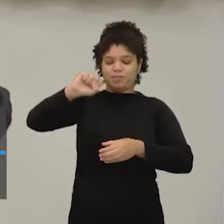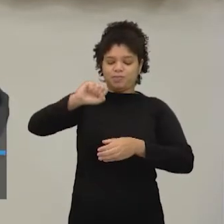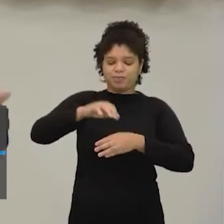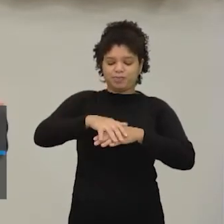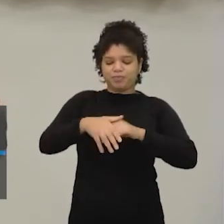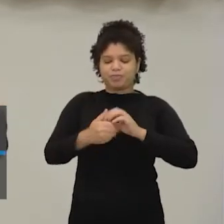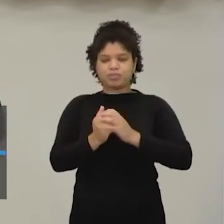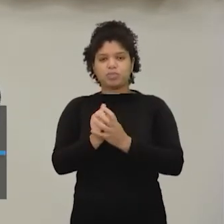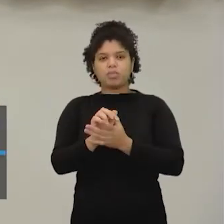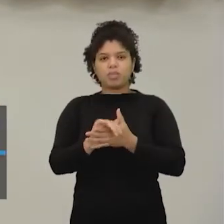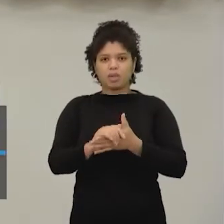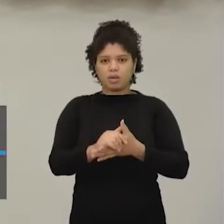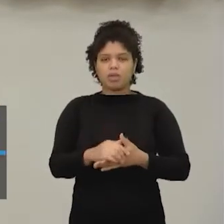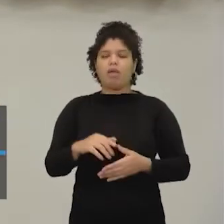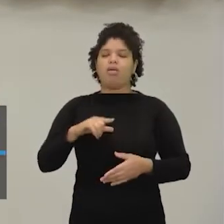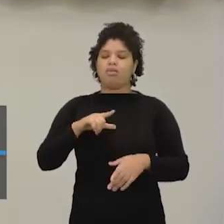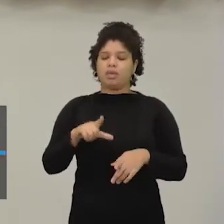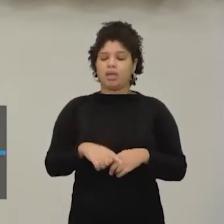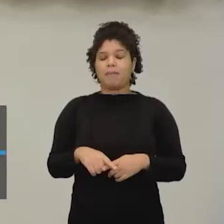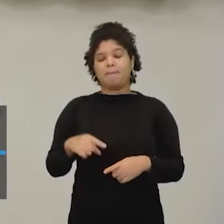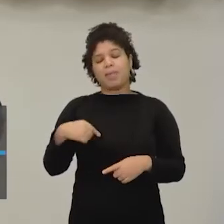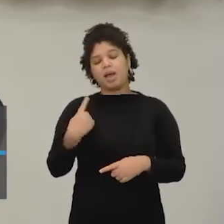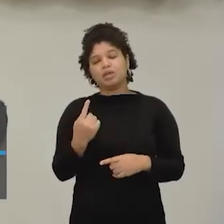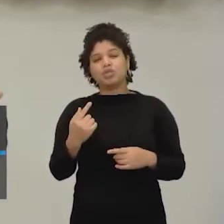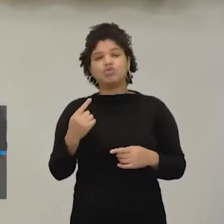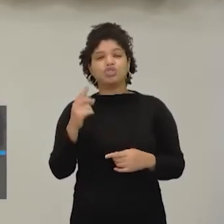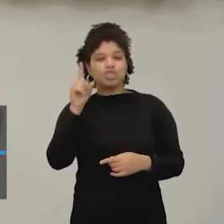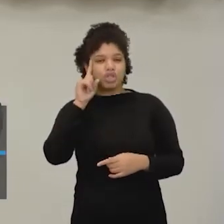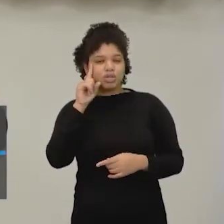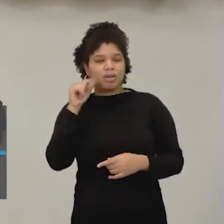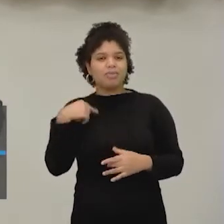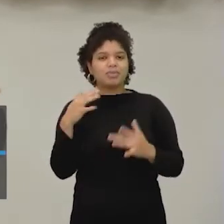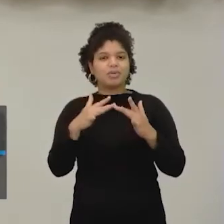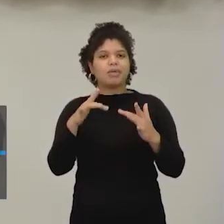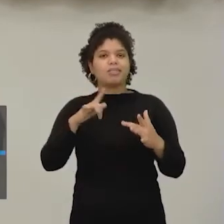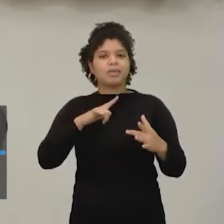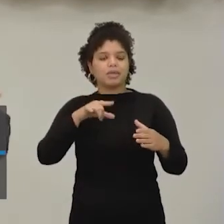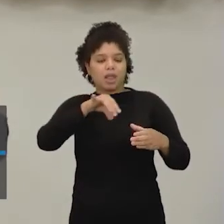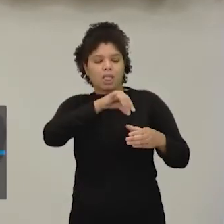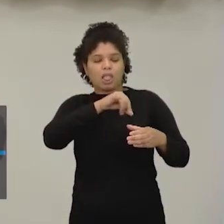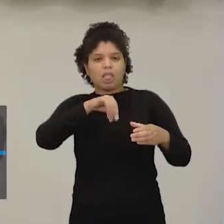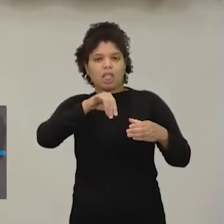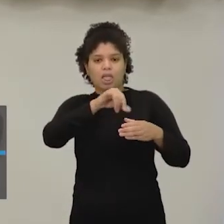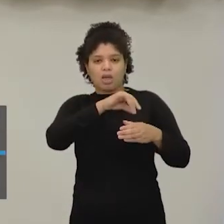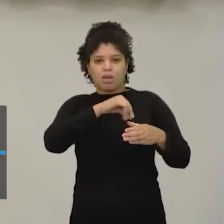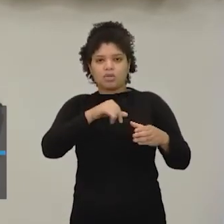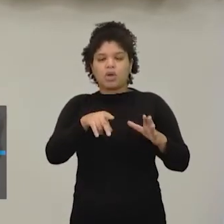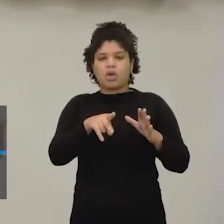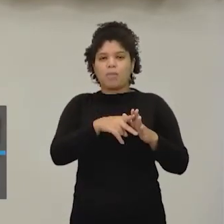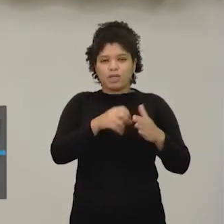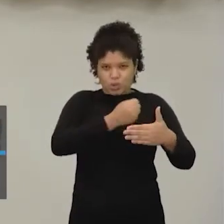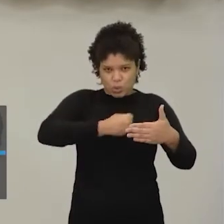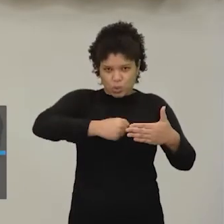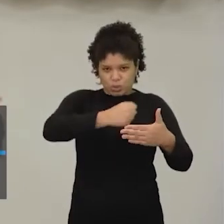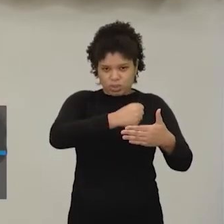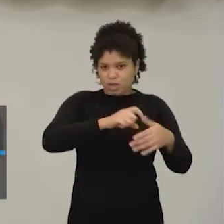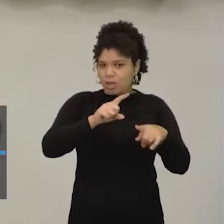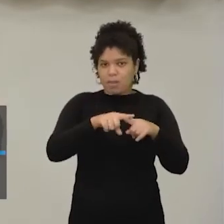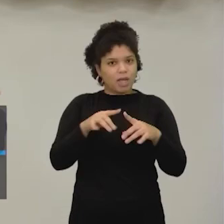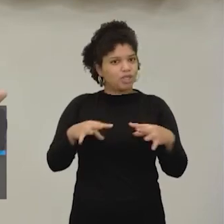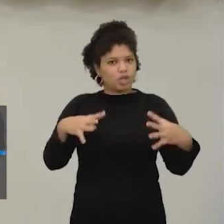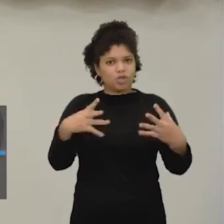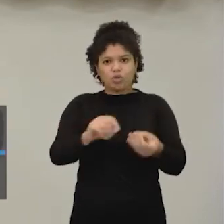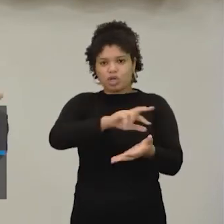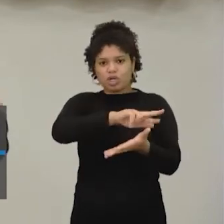cozinha, que a gente tem mais contato visível ali. Então, por isso que a gente usou a denominação sal de cozinha. Mas a gente está incluindo todos